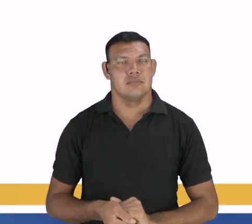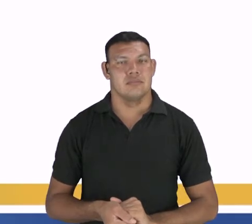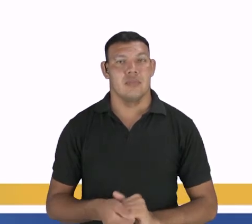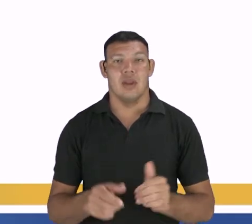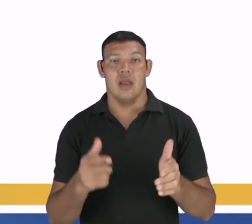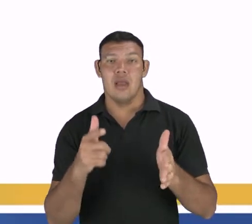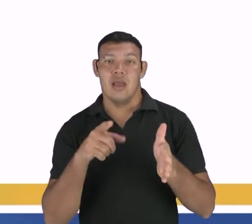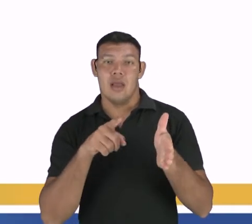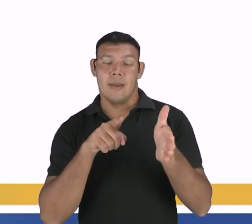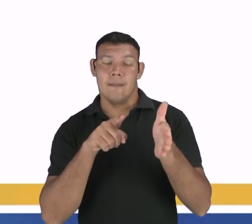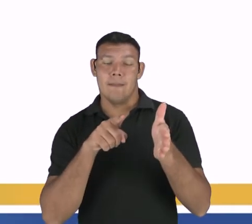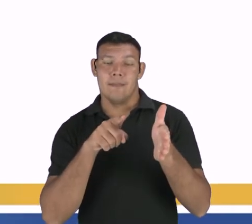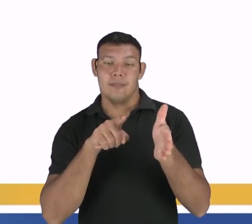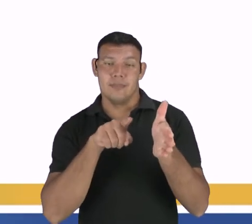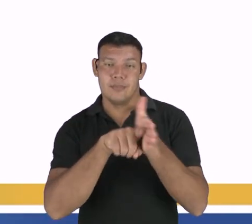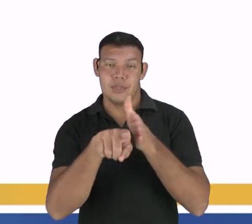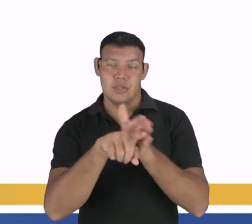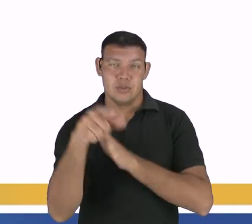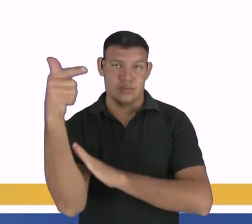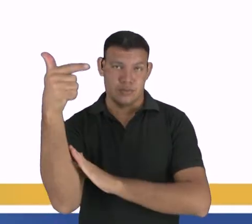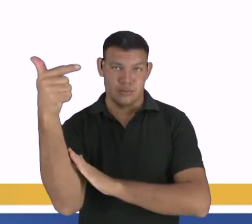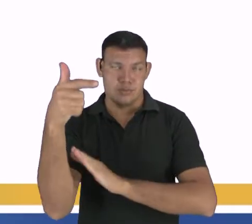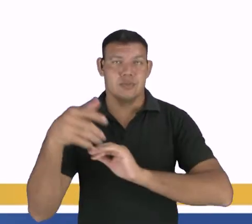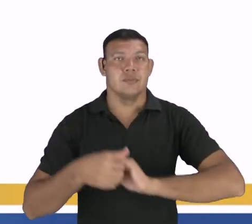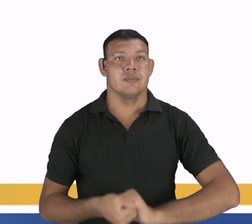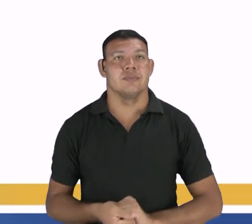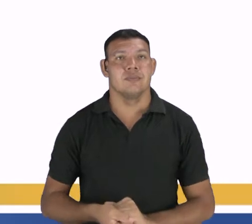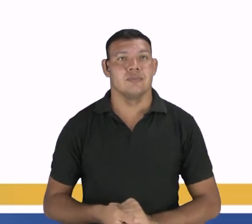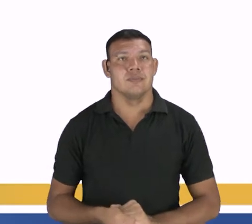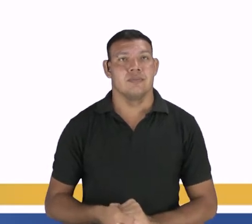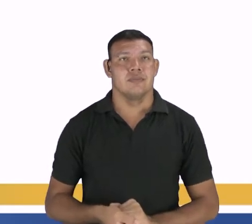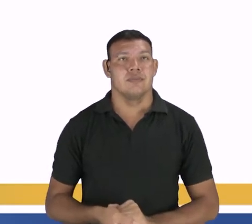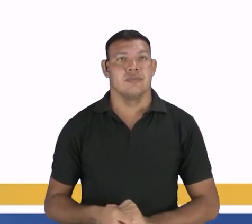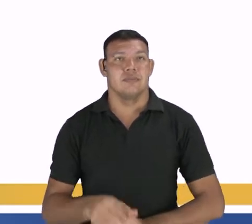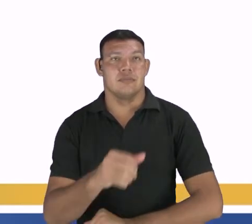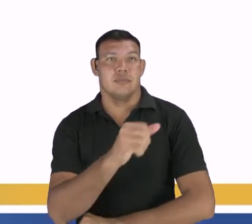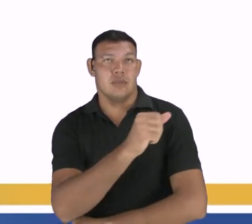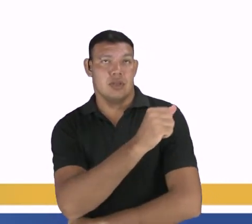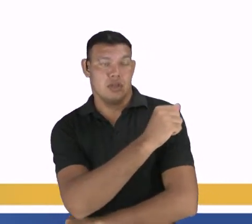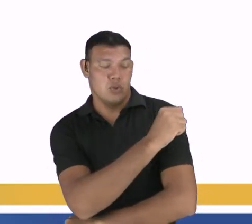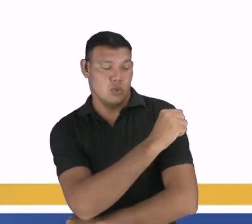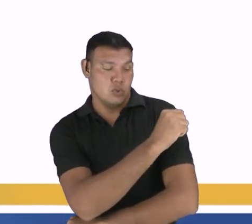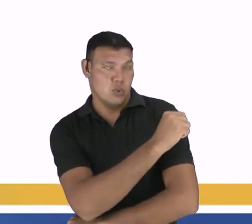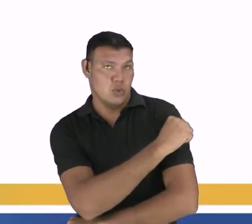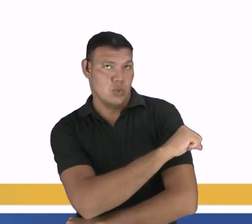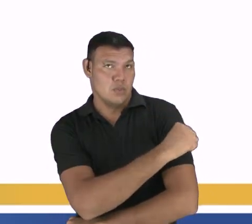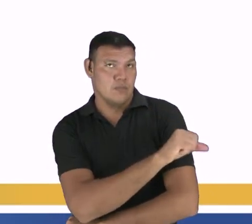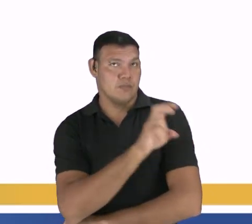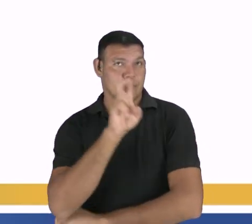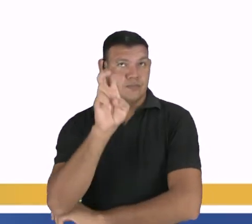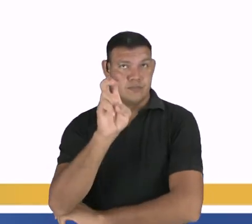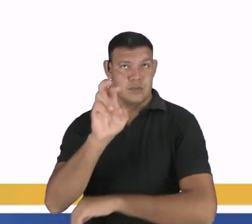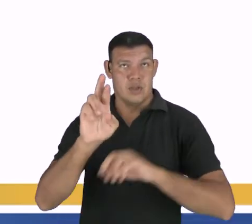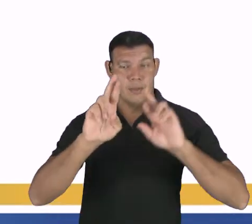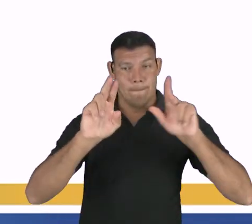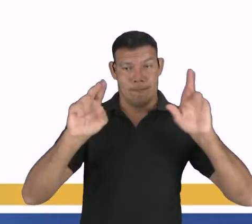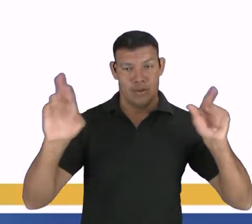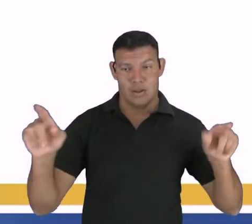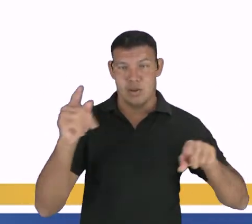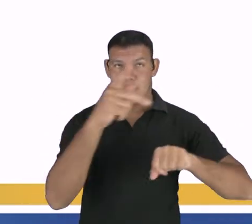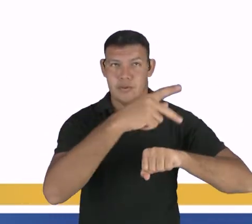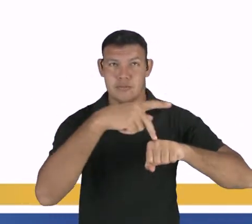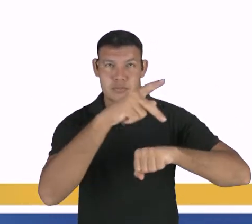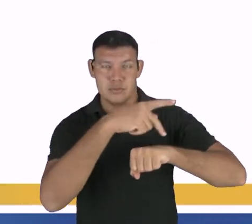Vamos para a segunda situação problema. 5 estudantes de diferentes países em intercâmbio registraram